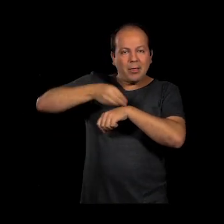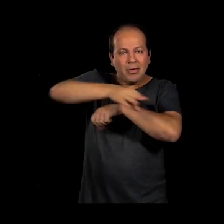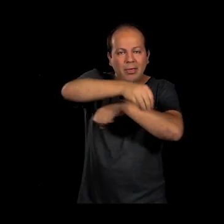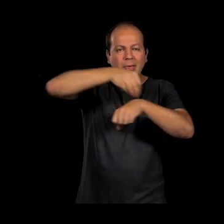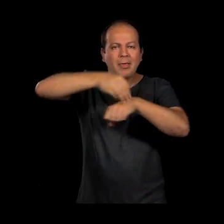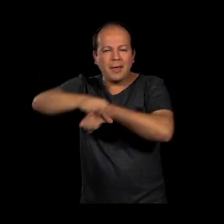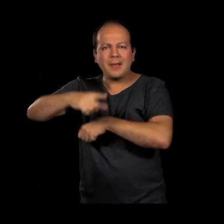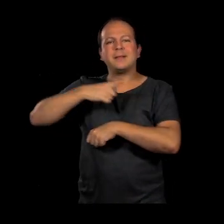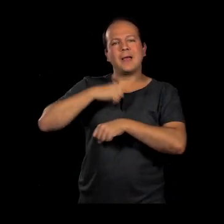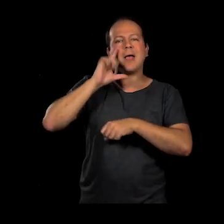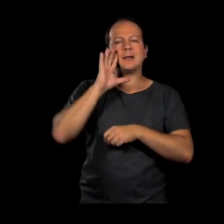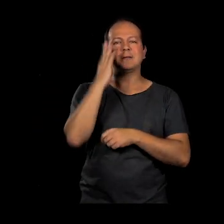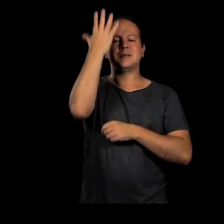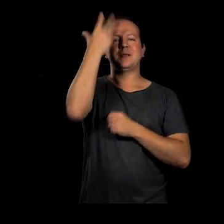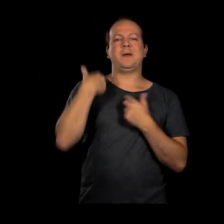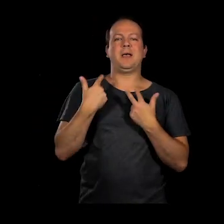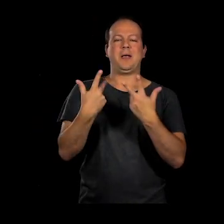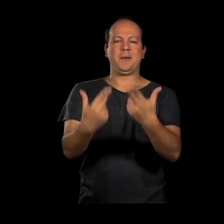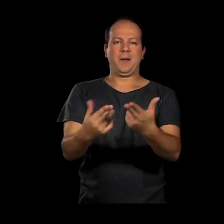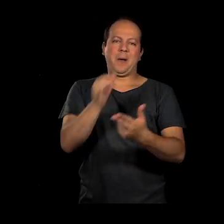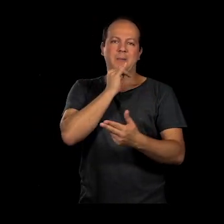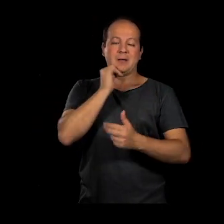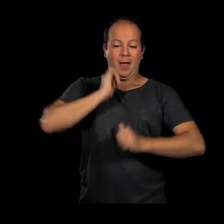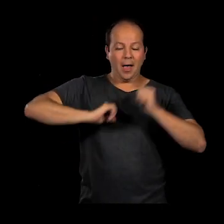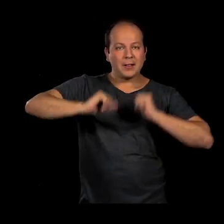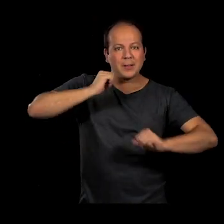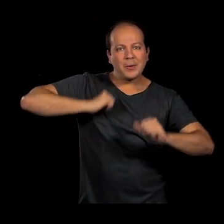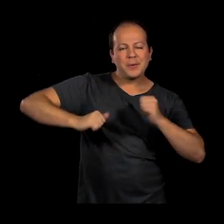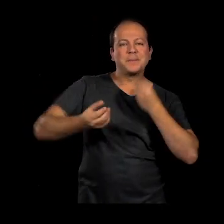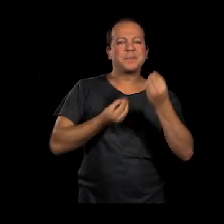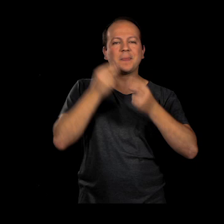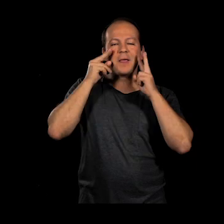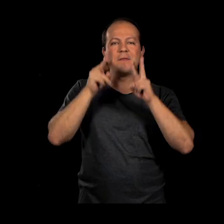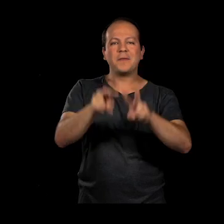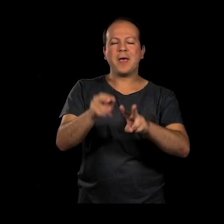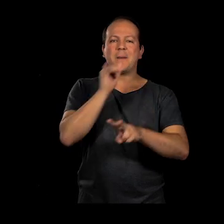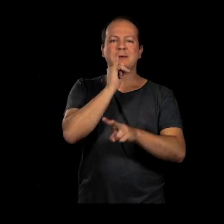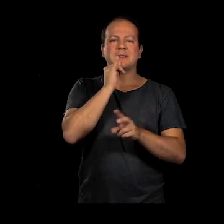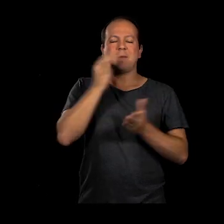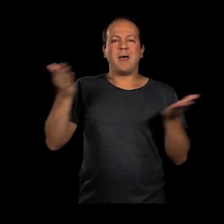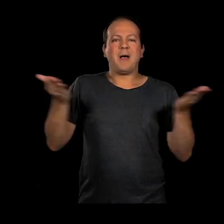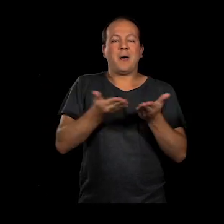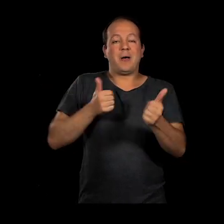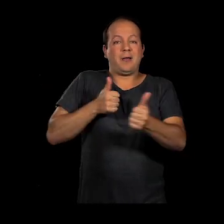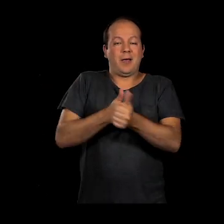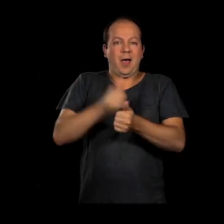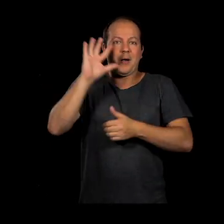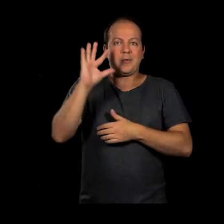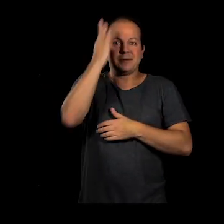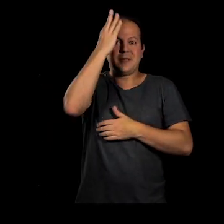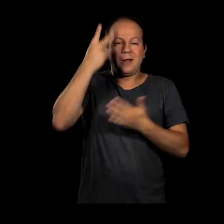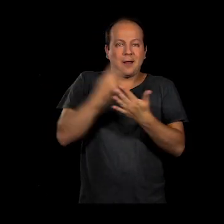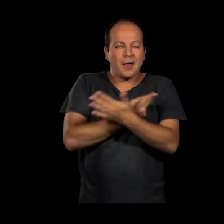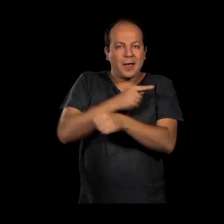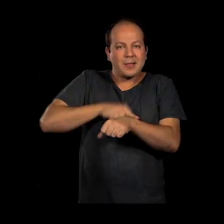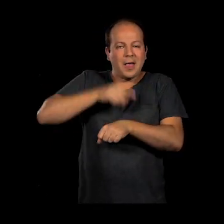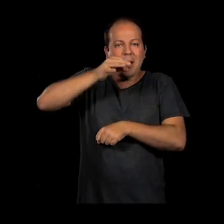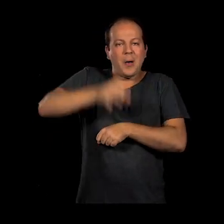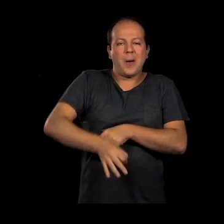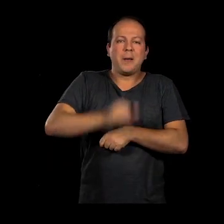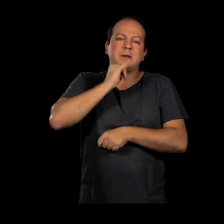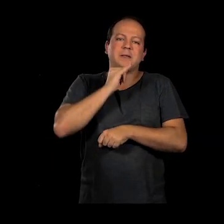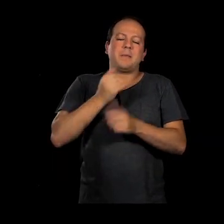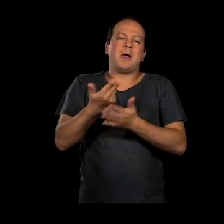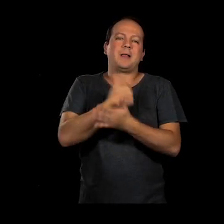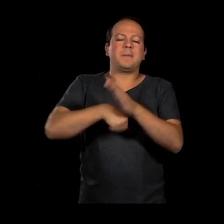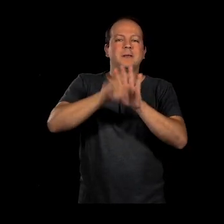ter uma situação assim, só que com os atores você vai, refaz, vê, né? Você sente muito o que está acontecendo ali na hora. Na animação é um pouco